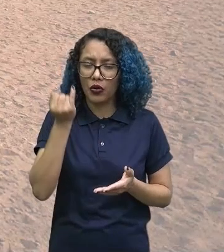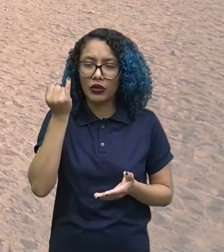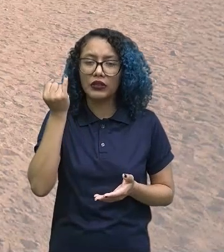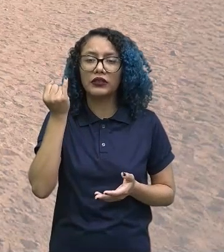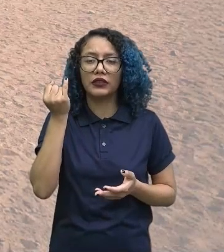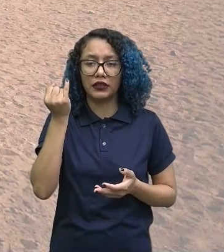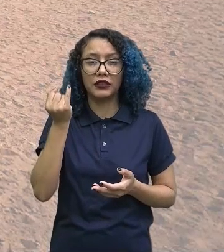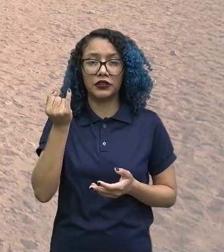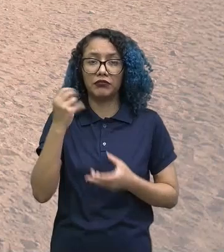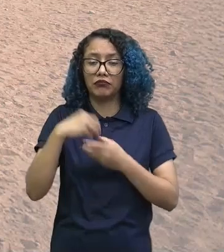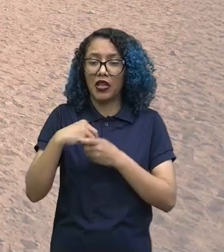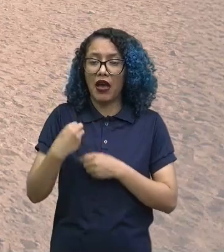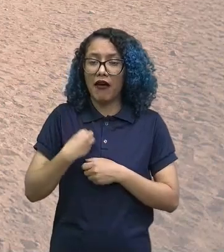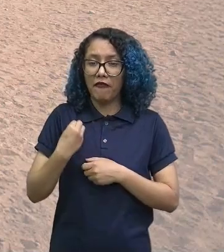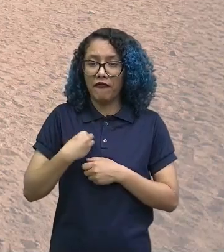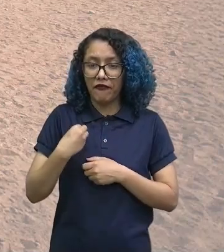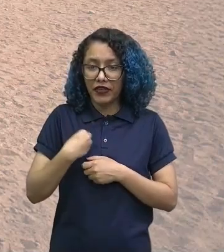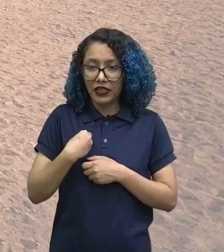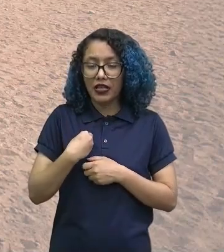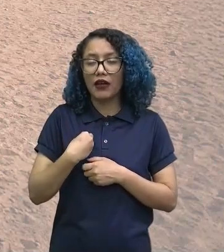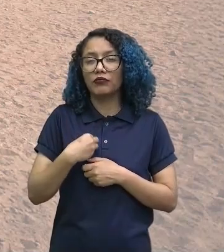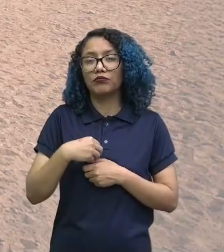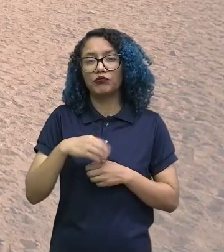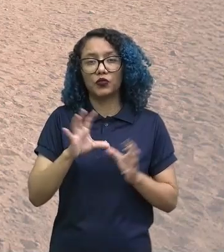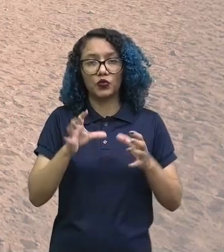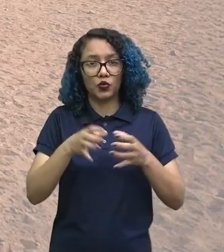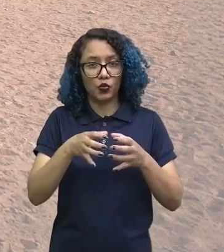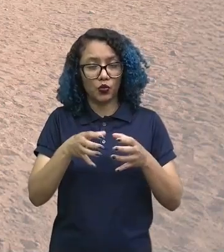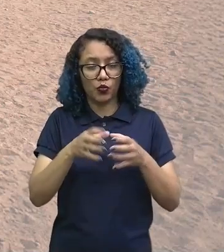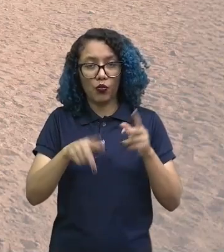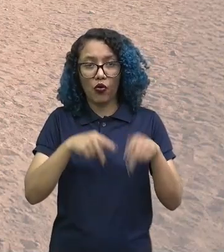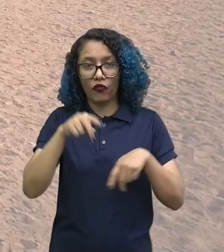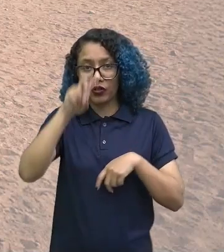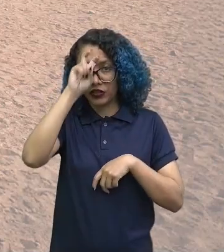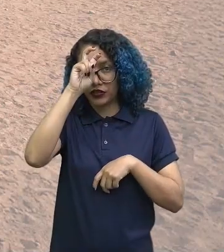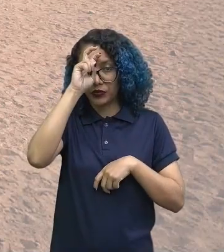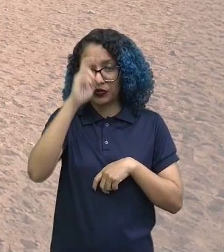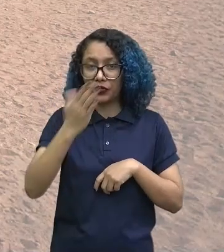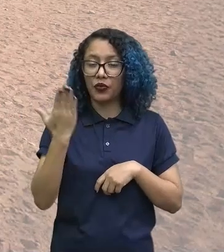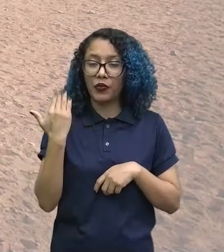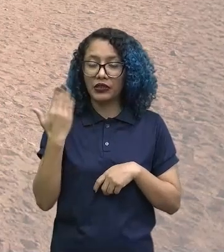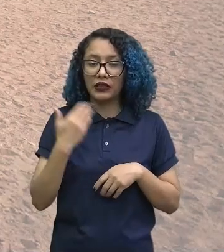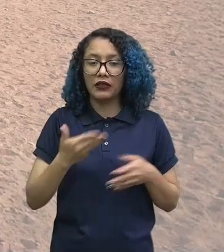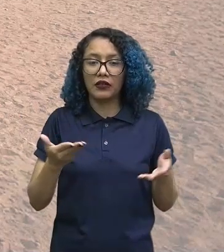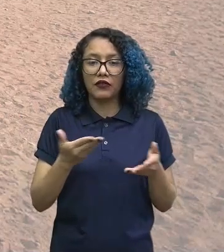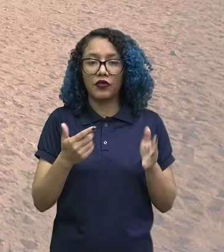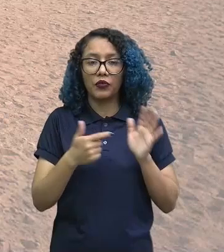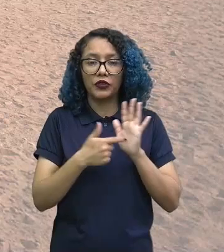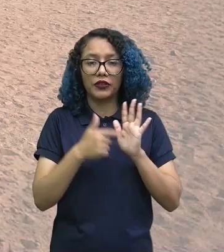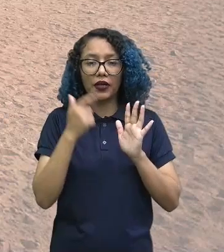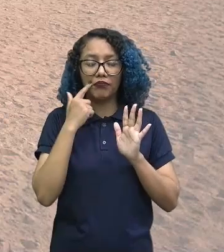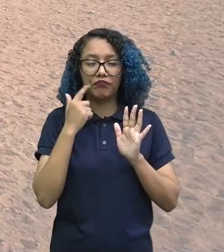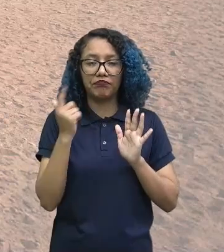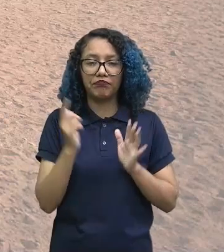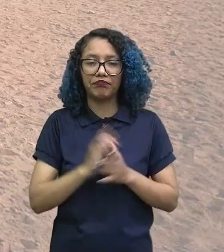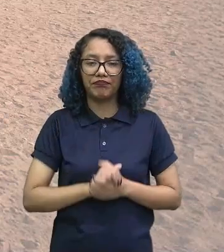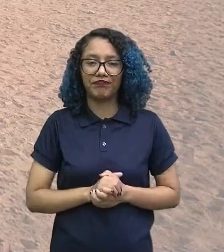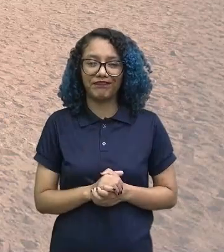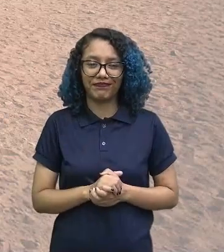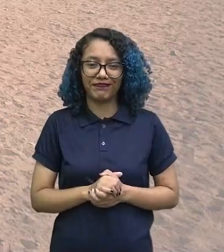dos antigos egípcios. E vamos mostrar para vocês agora